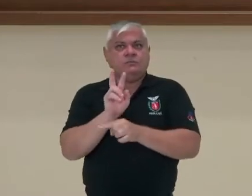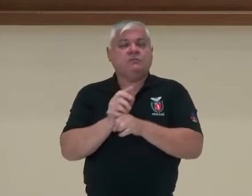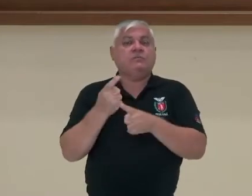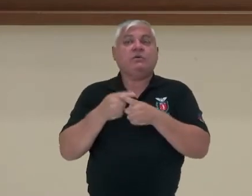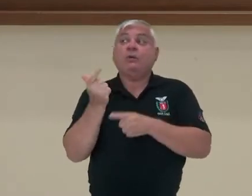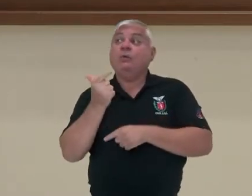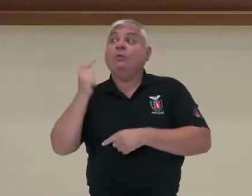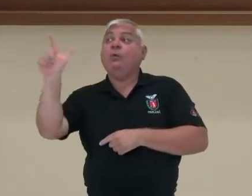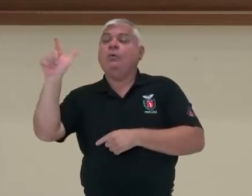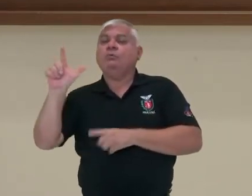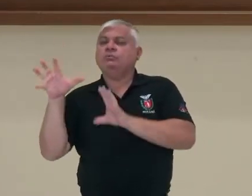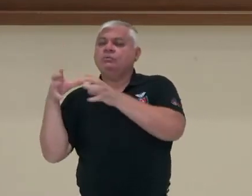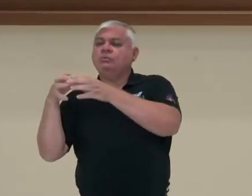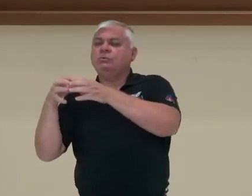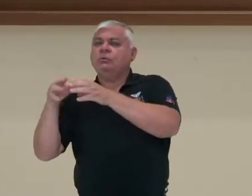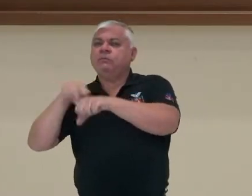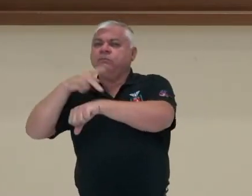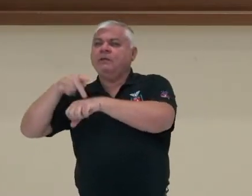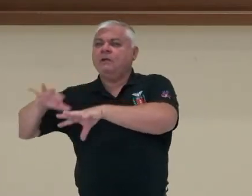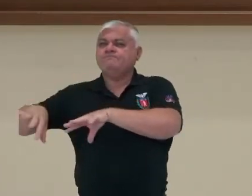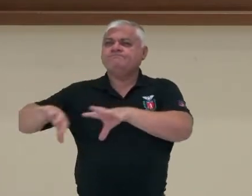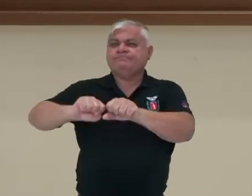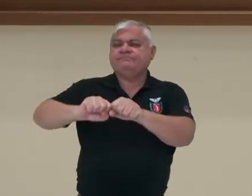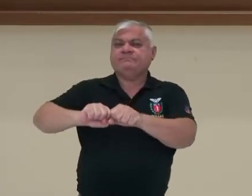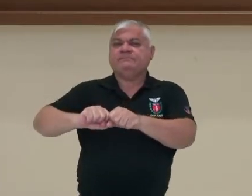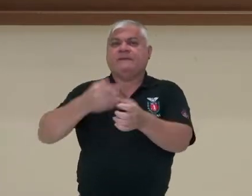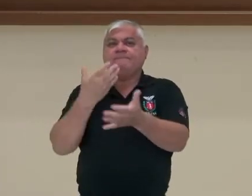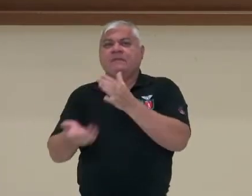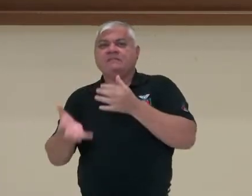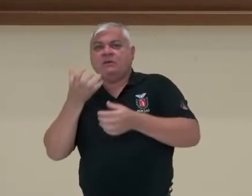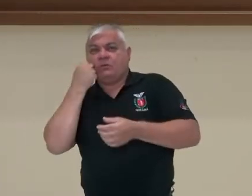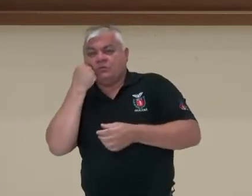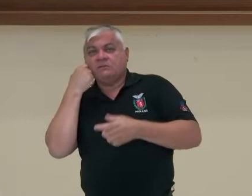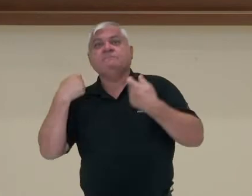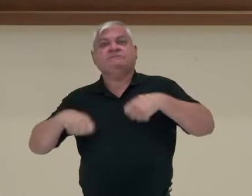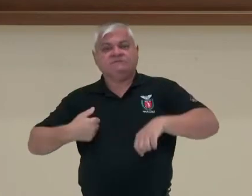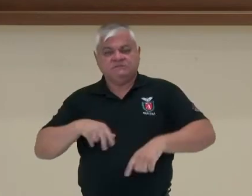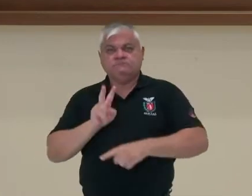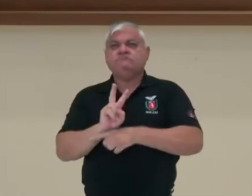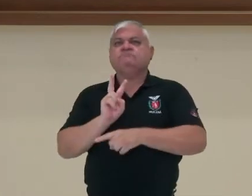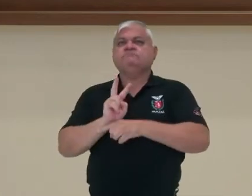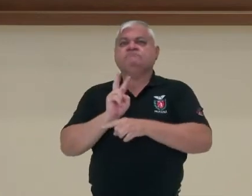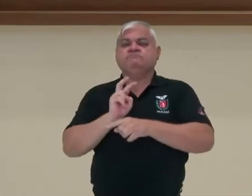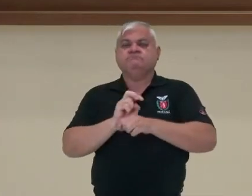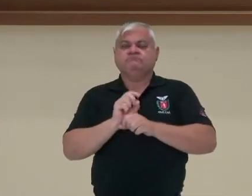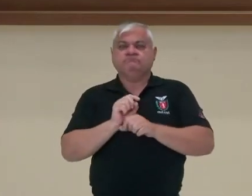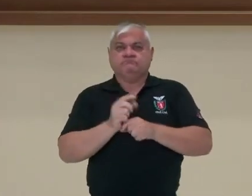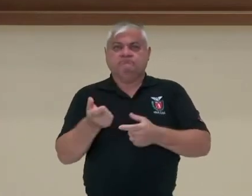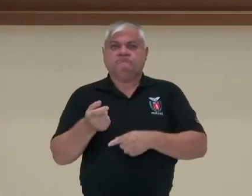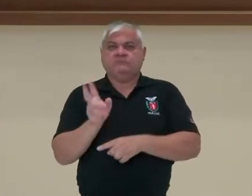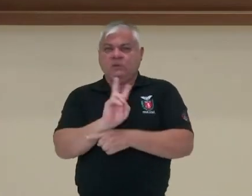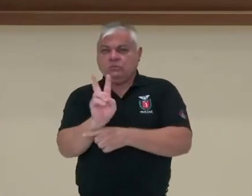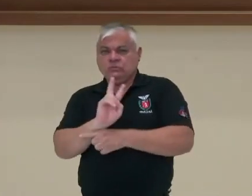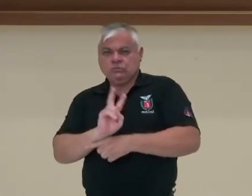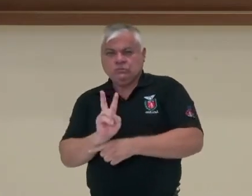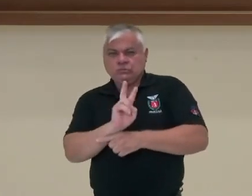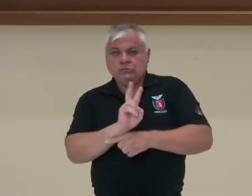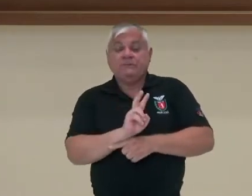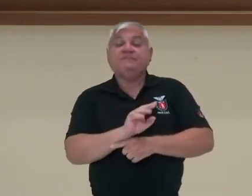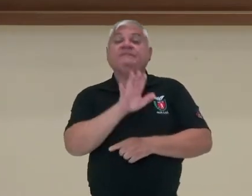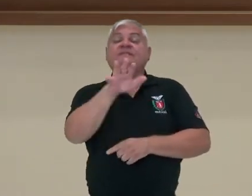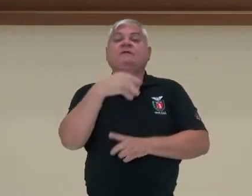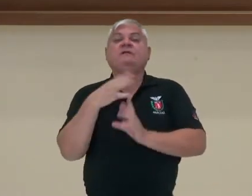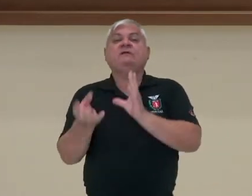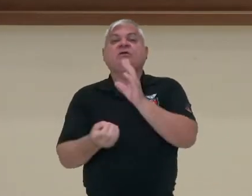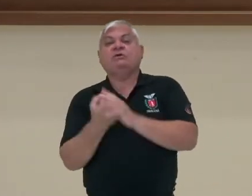grupo invadisse e também para que eles não perdessem lucro com essas terras, porque era essa a intenção, né, da Espanha. E aí, para isso,